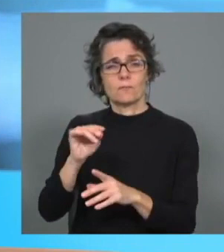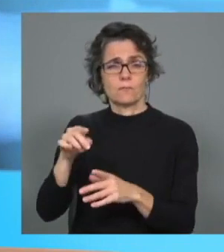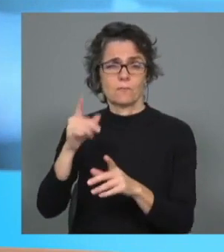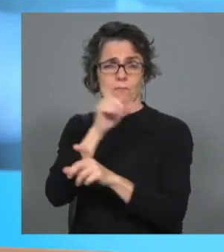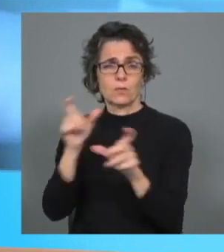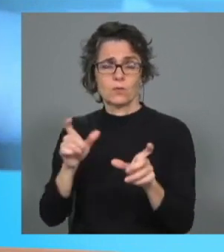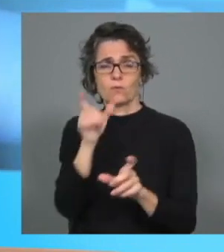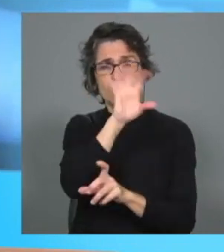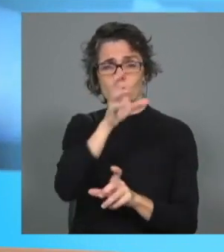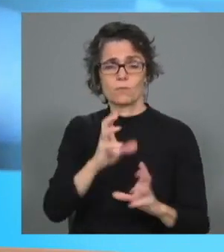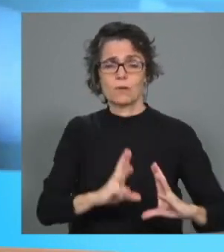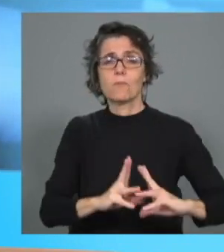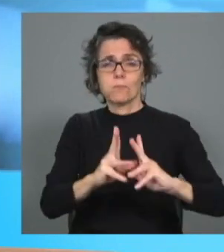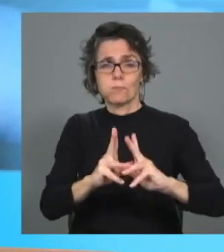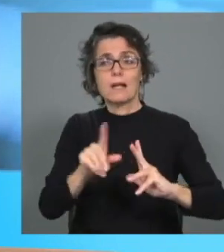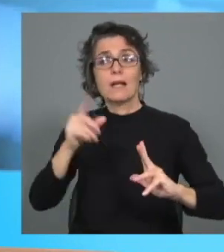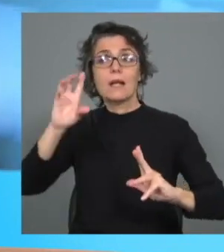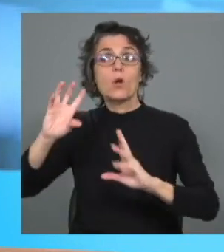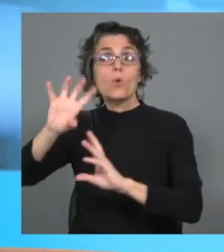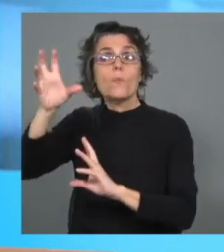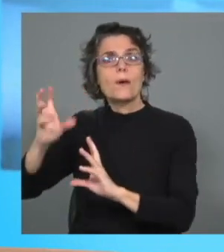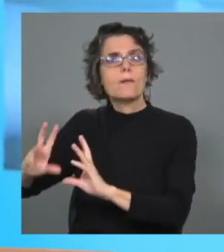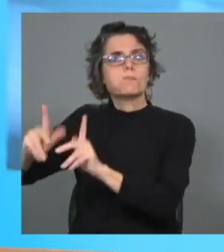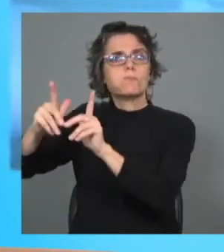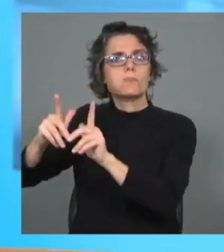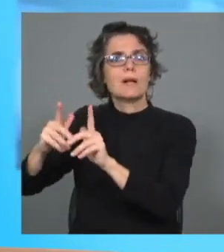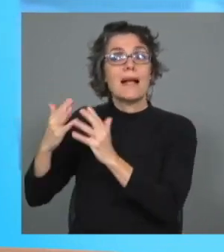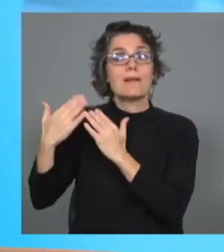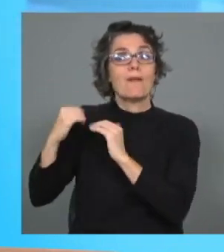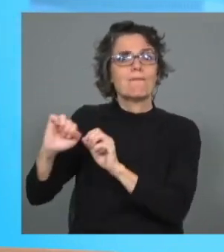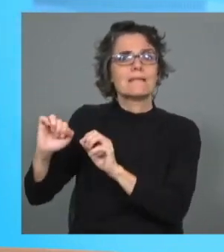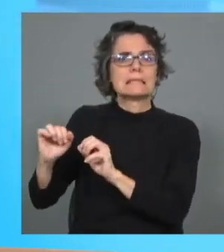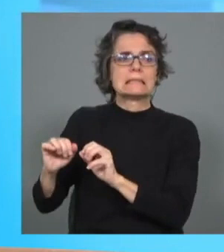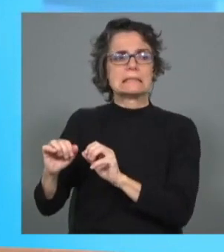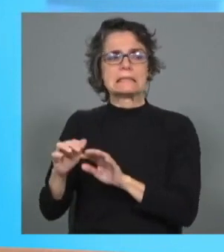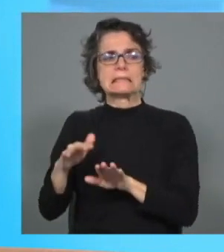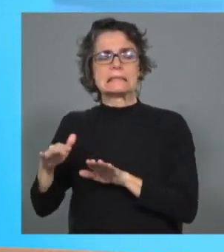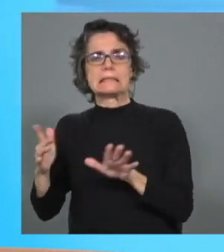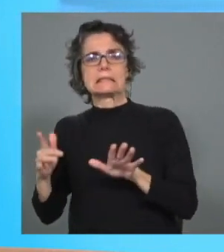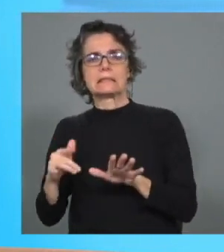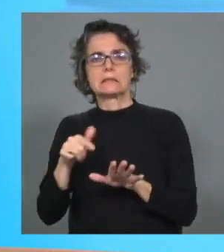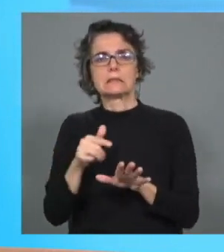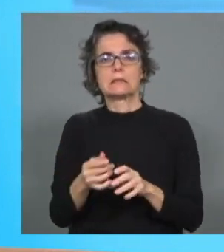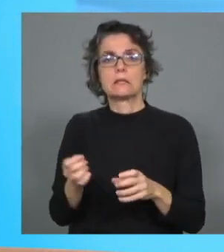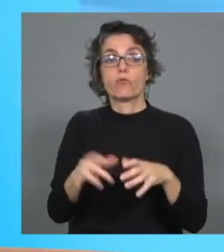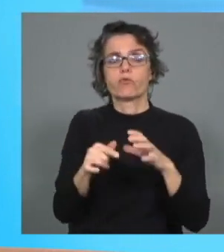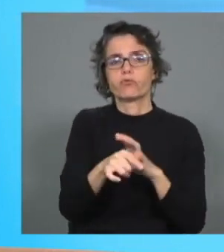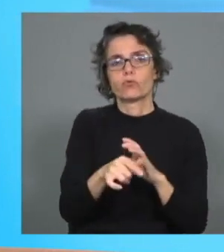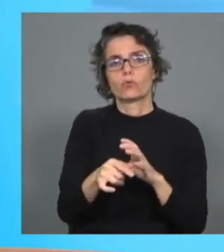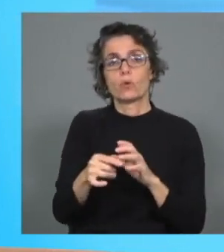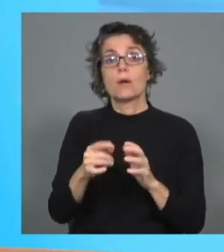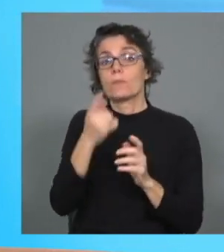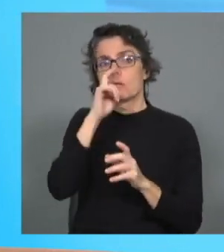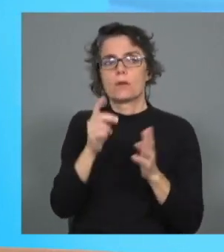e os países desenvolvidos sempre tentaram fugir à responsabilidade, mesmo neste fundo, à última da hora, os Estados Unidos diziam, ok,